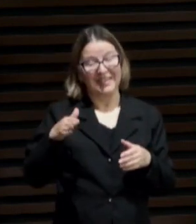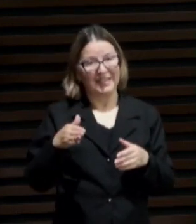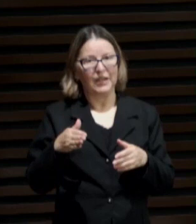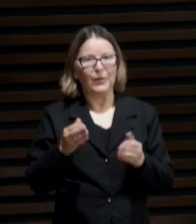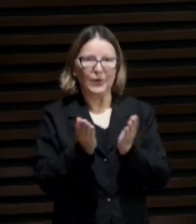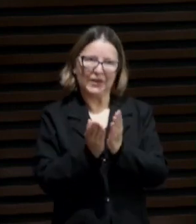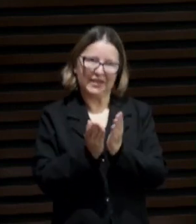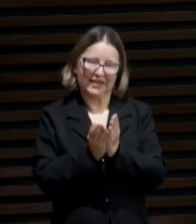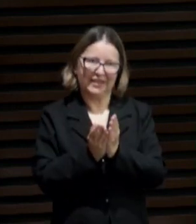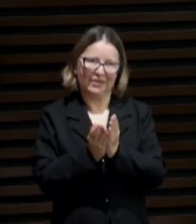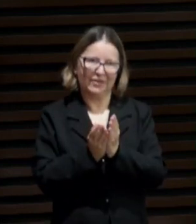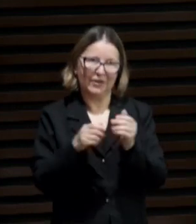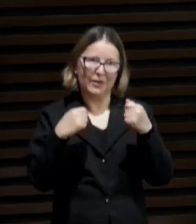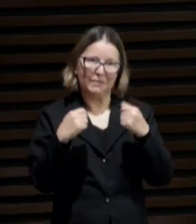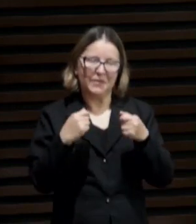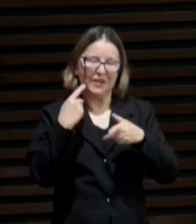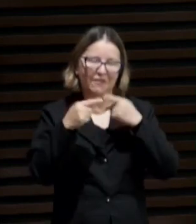bem diferente do falar mundano.